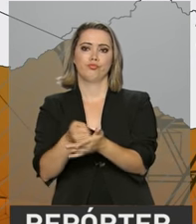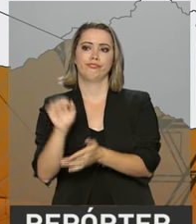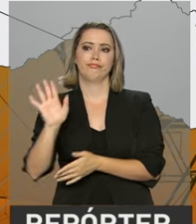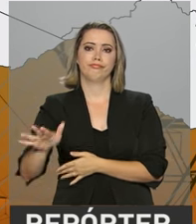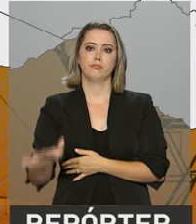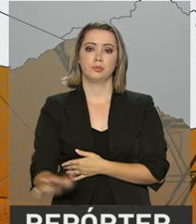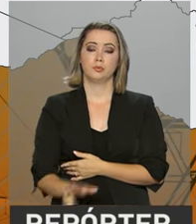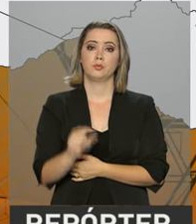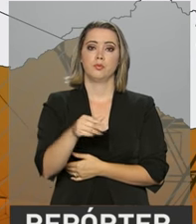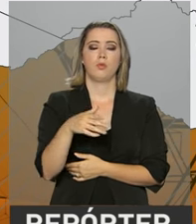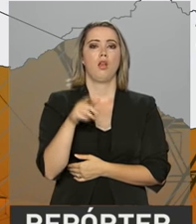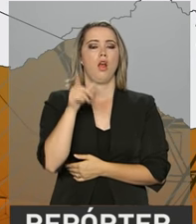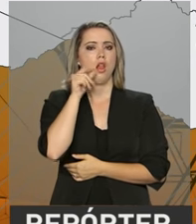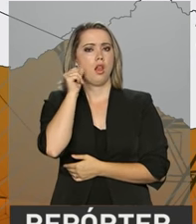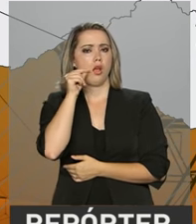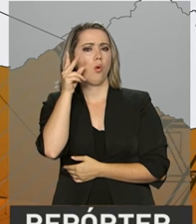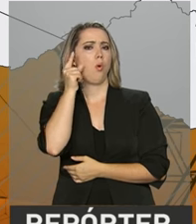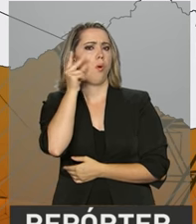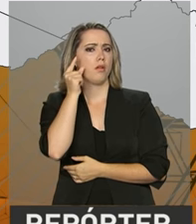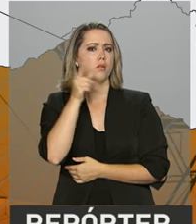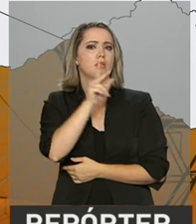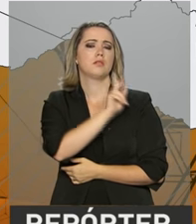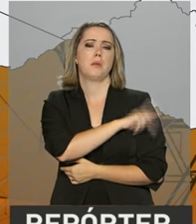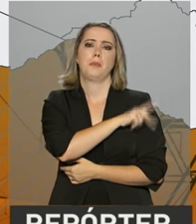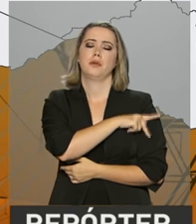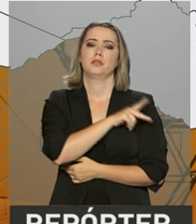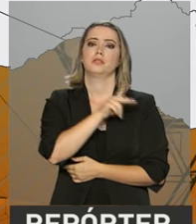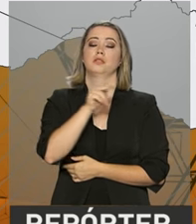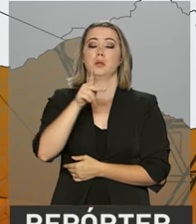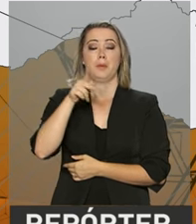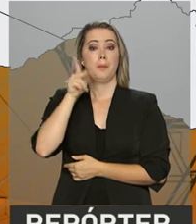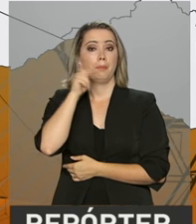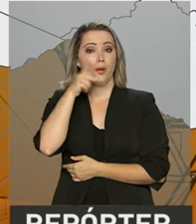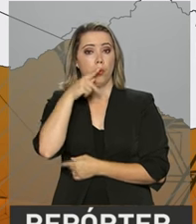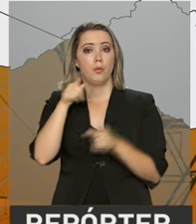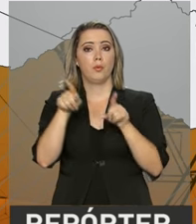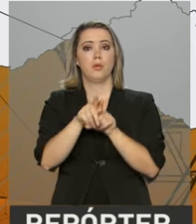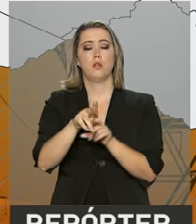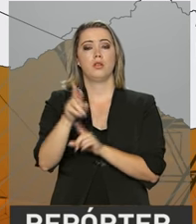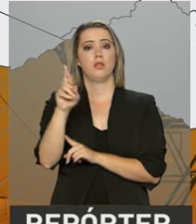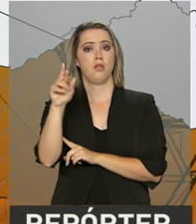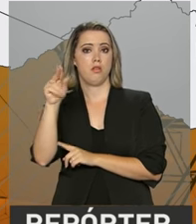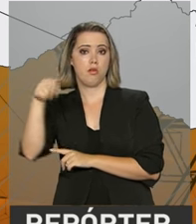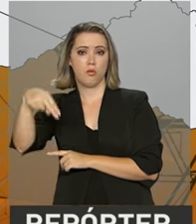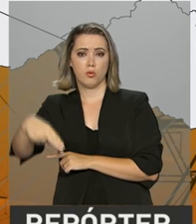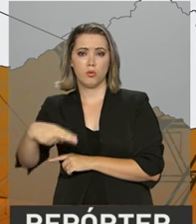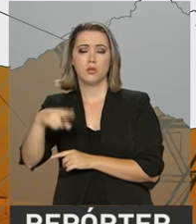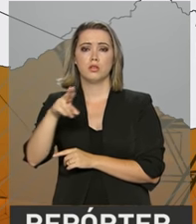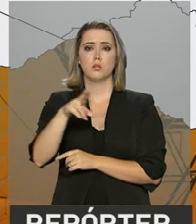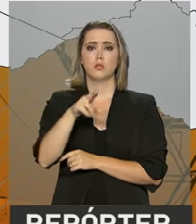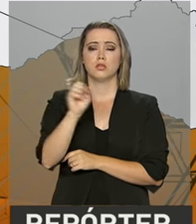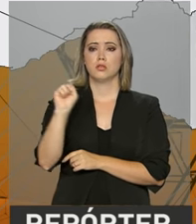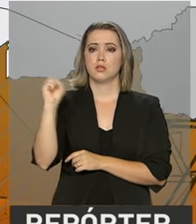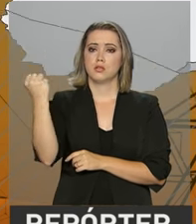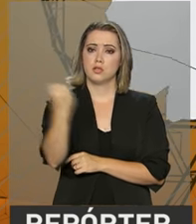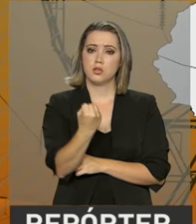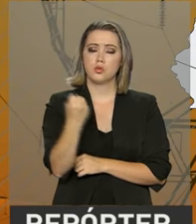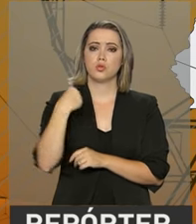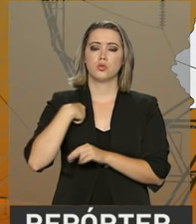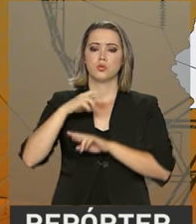bahia ceará maranhão paraíba pernambuco piauí rio grande do norte e sergipe na região nordeste